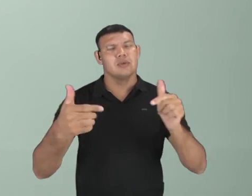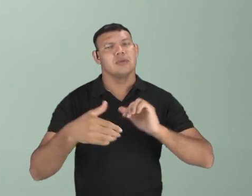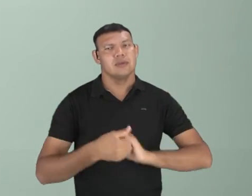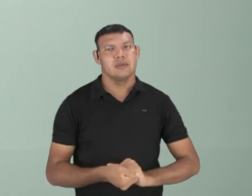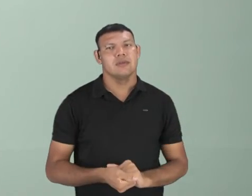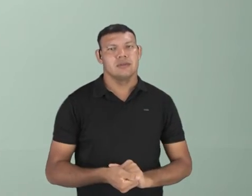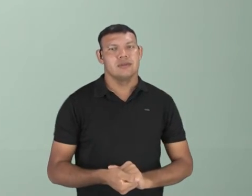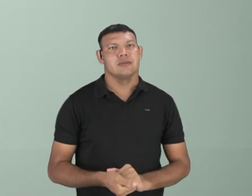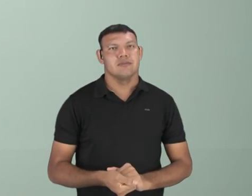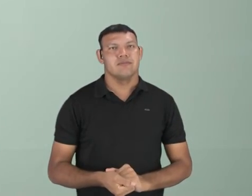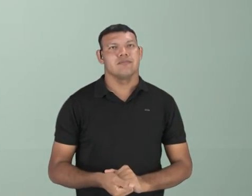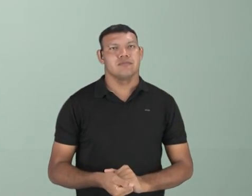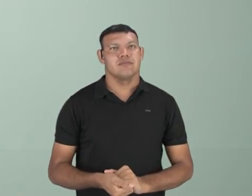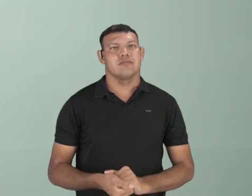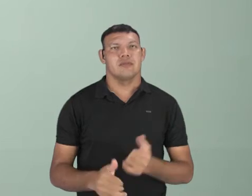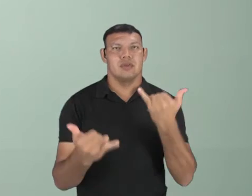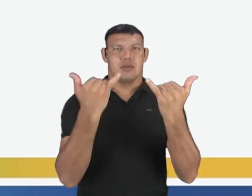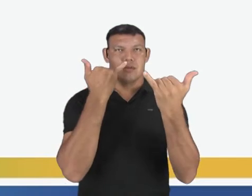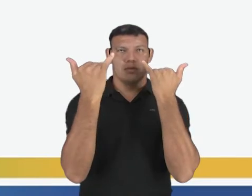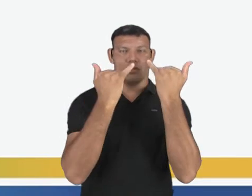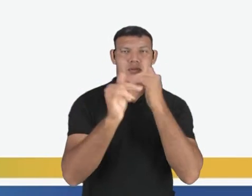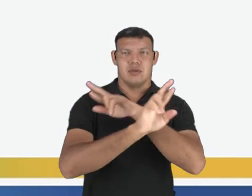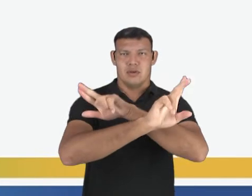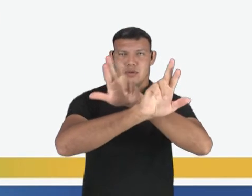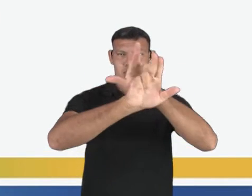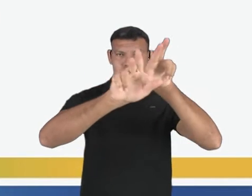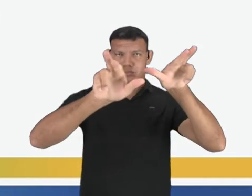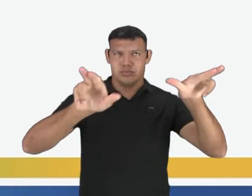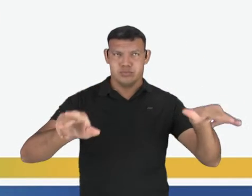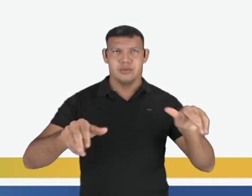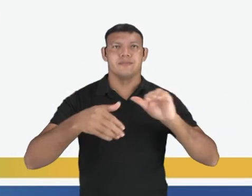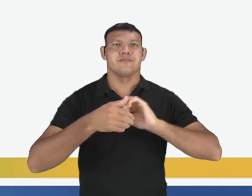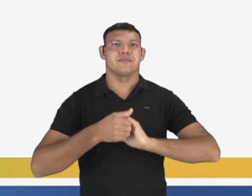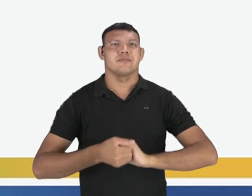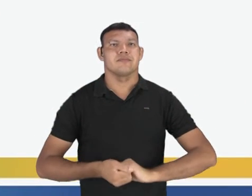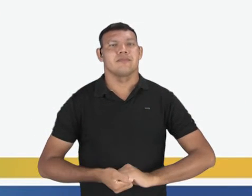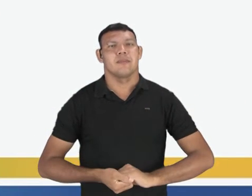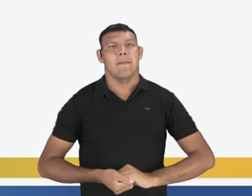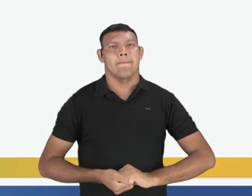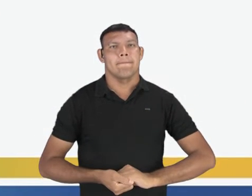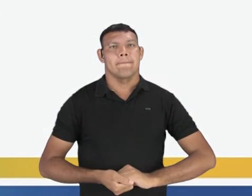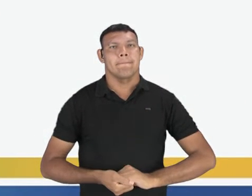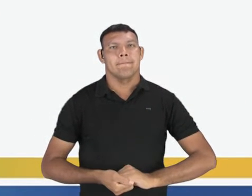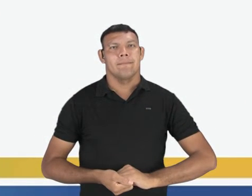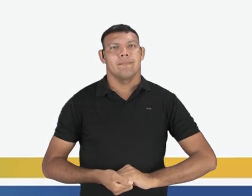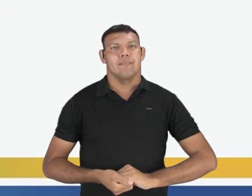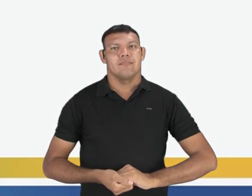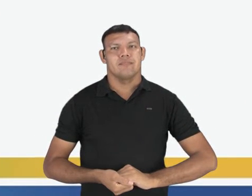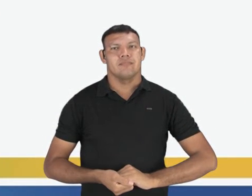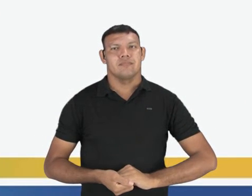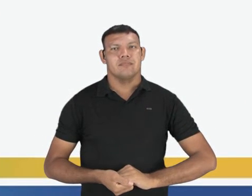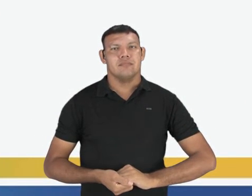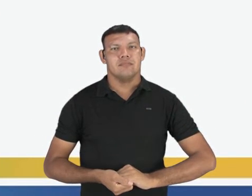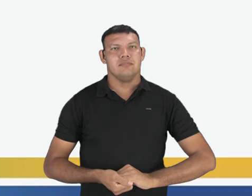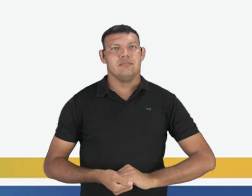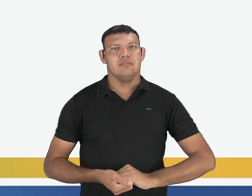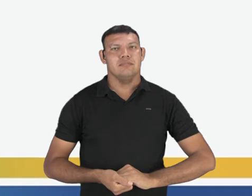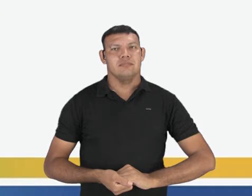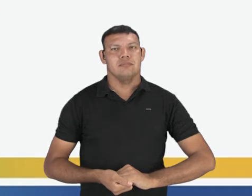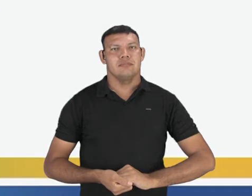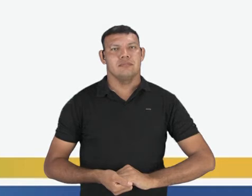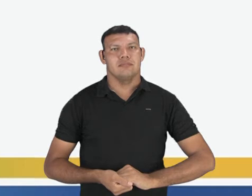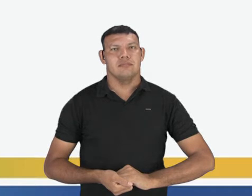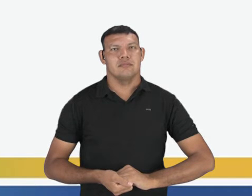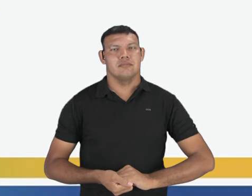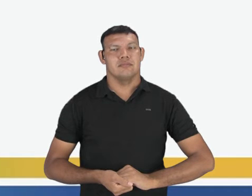aí, fonte de informações diversificadas, várias fontes de informações, tanto pública como